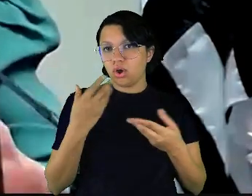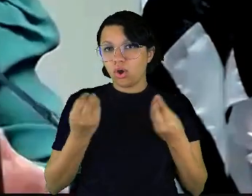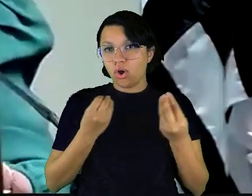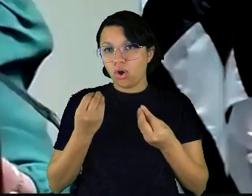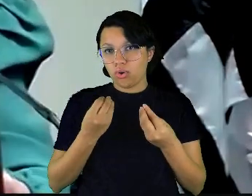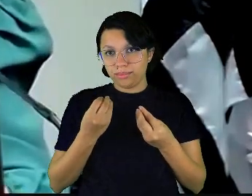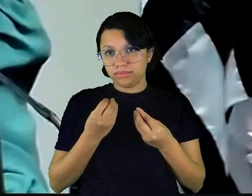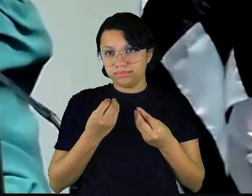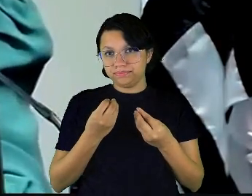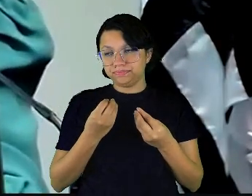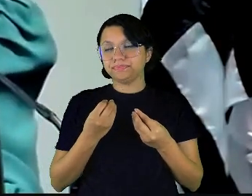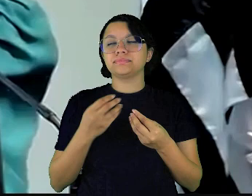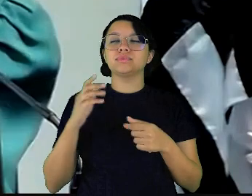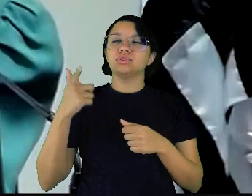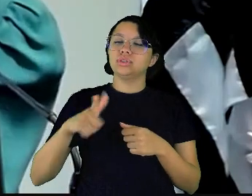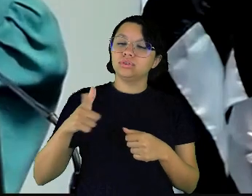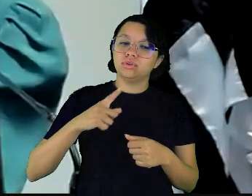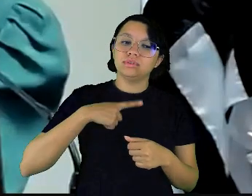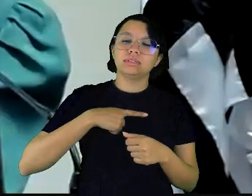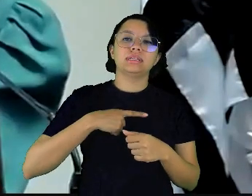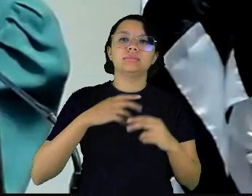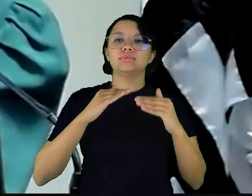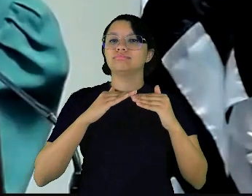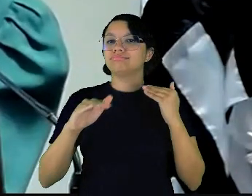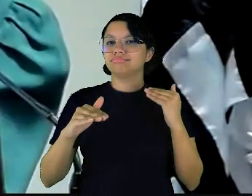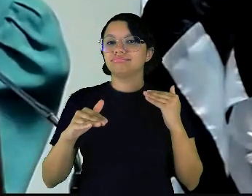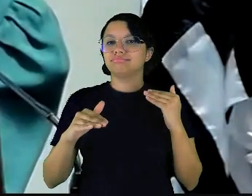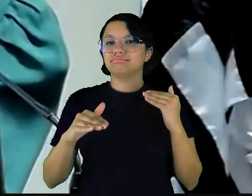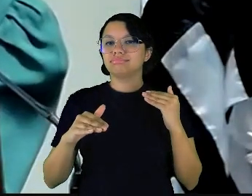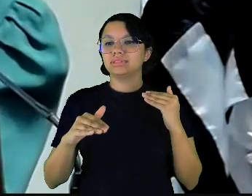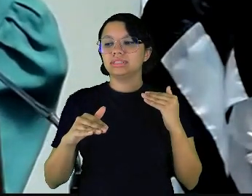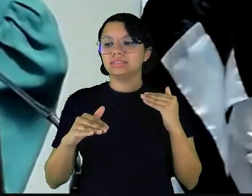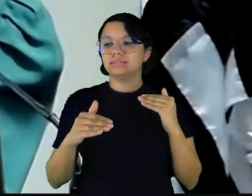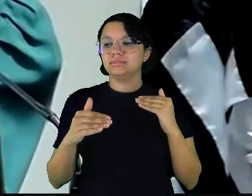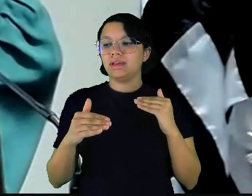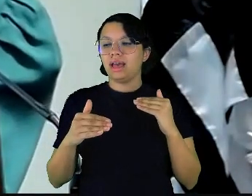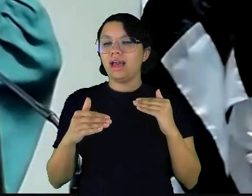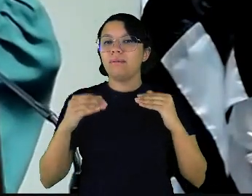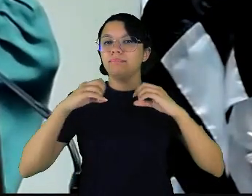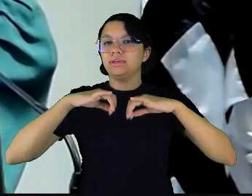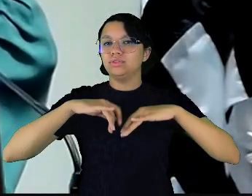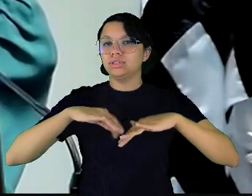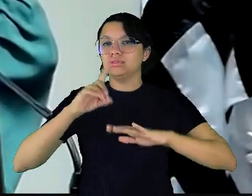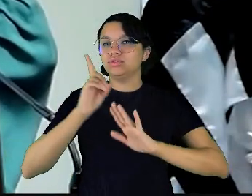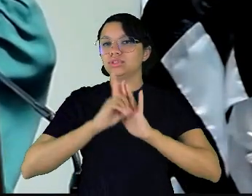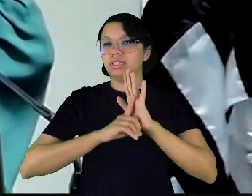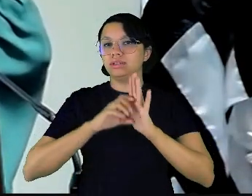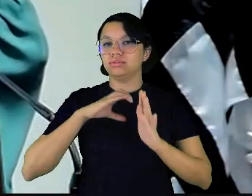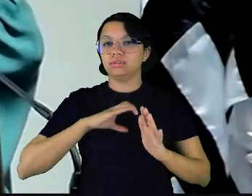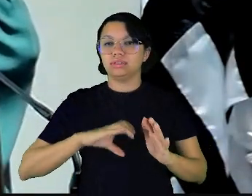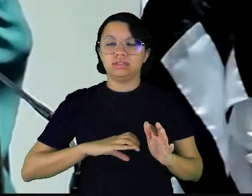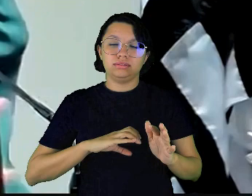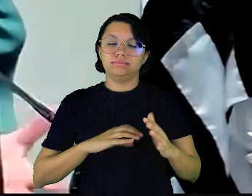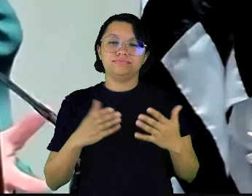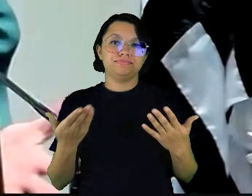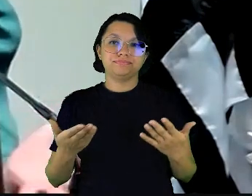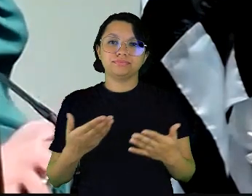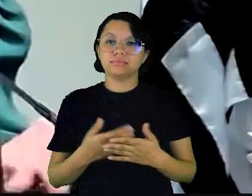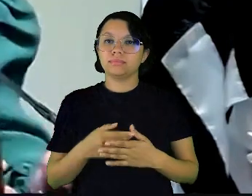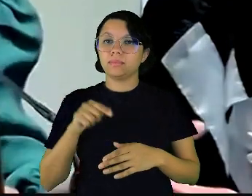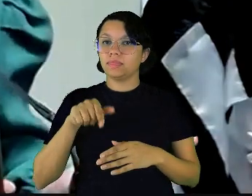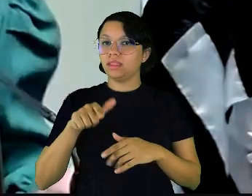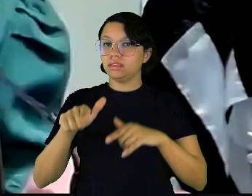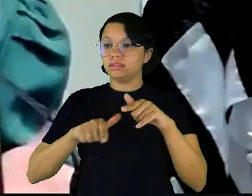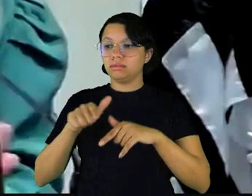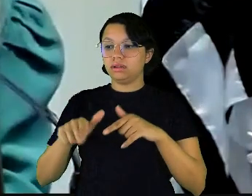uma incongruência que esbarra lá no direito do cidadão. É o cidadão que vai sofrer isso, né? Aquele trabalhador que não